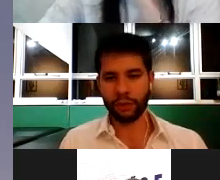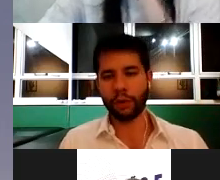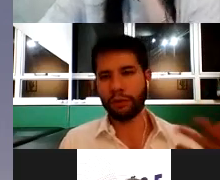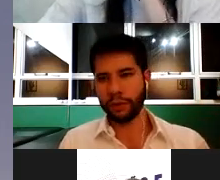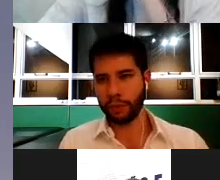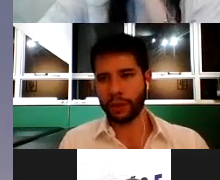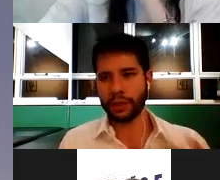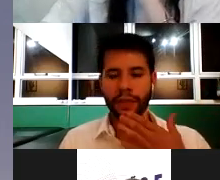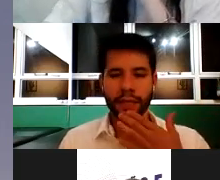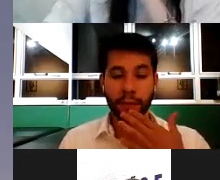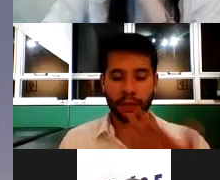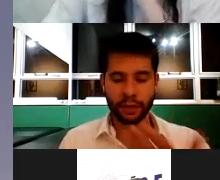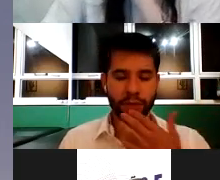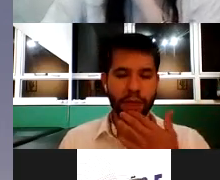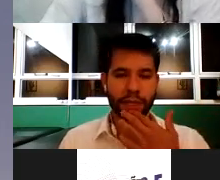no pronto-socorro. Foi